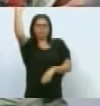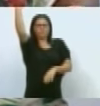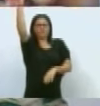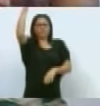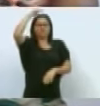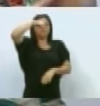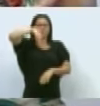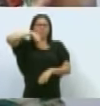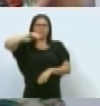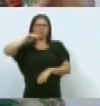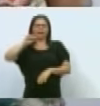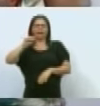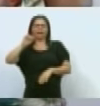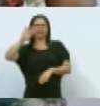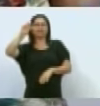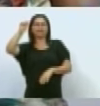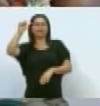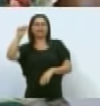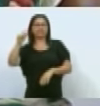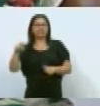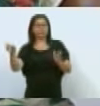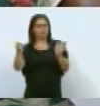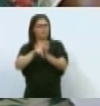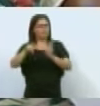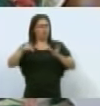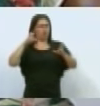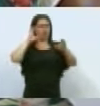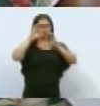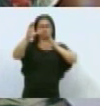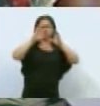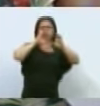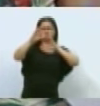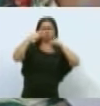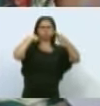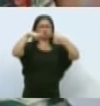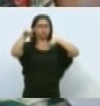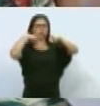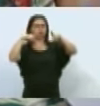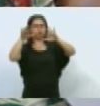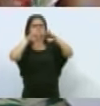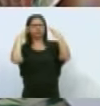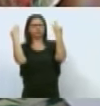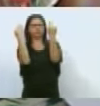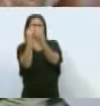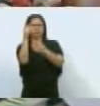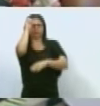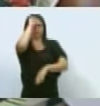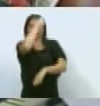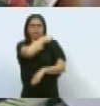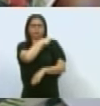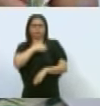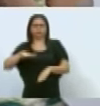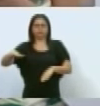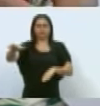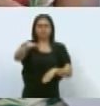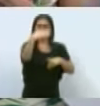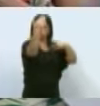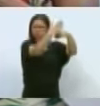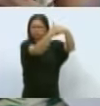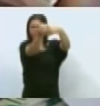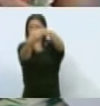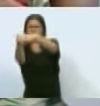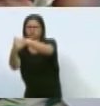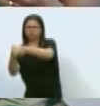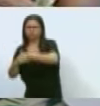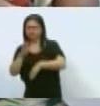Maísa. Ela vai fazer um show muito especial para todas as famílias da nossa região. E já pode convidar todo mundo, viu? As crianças,